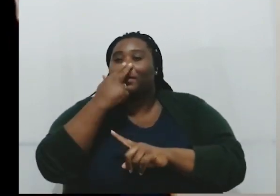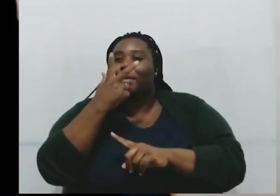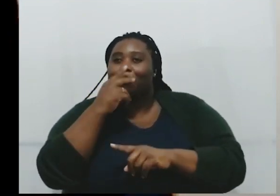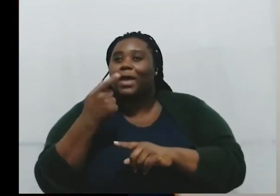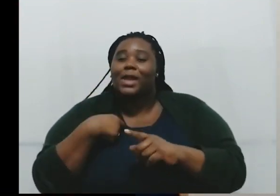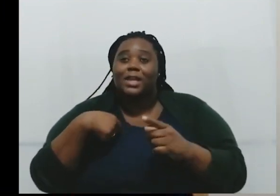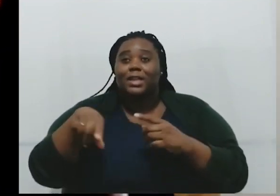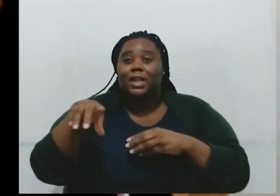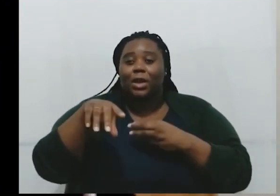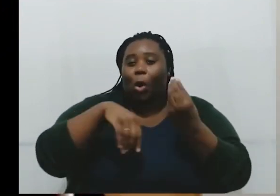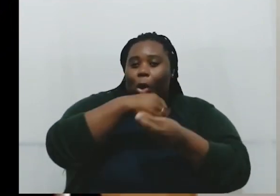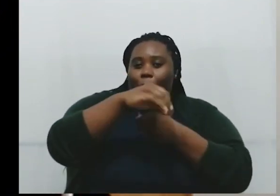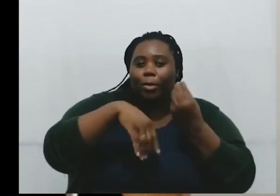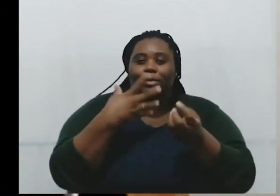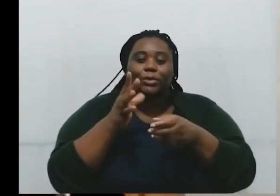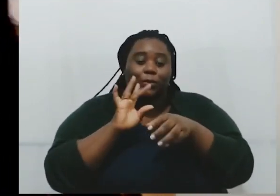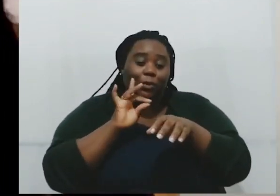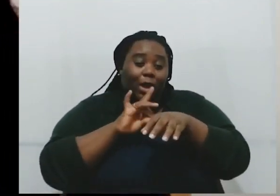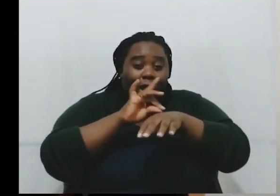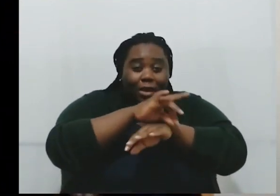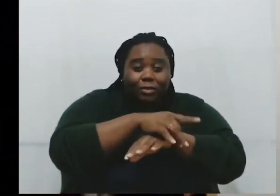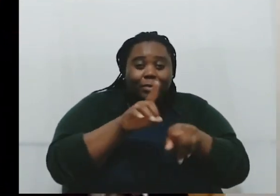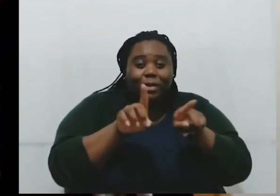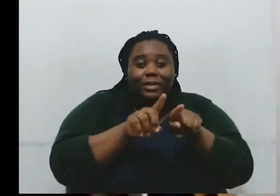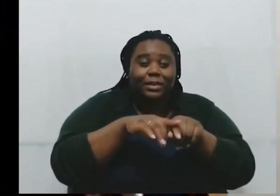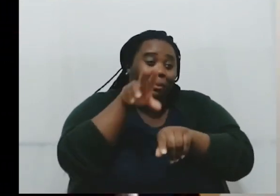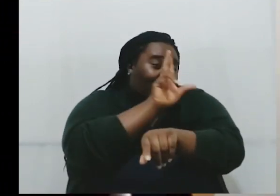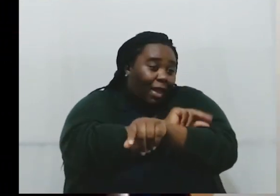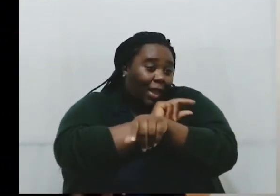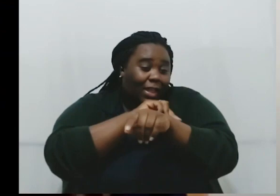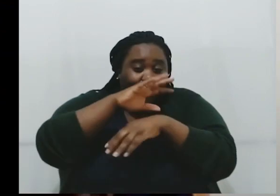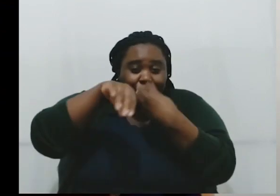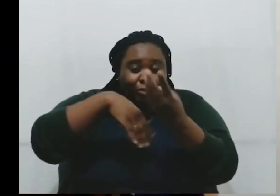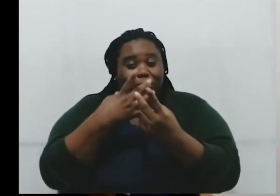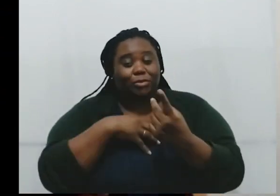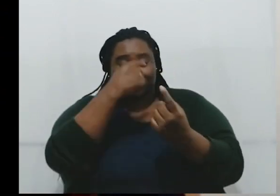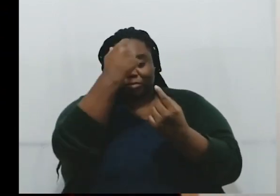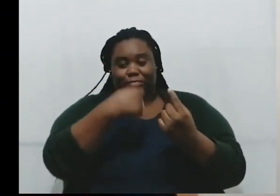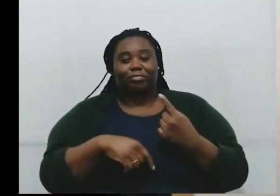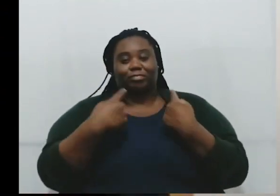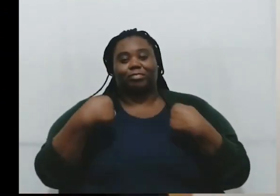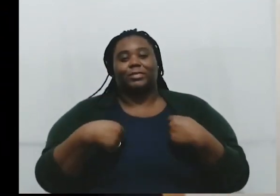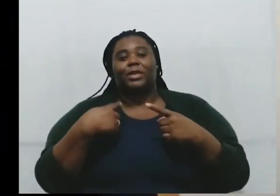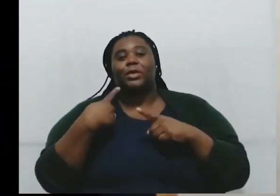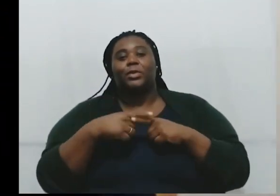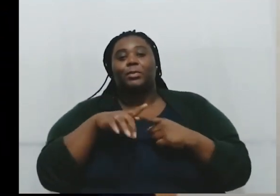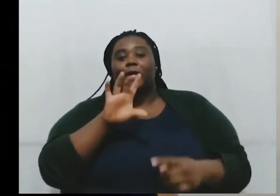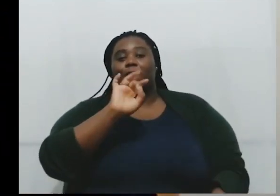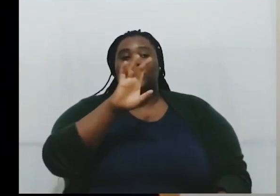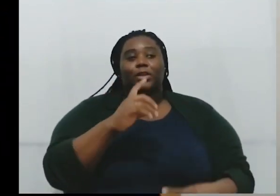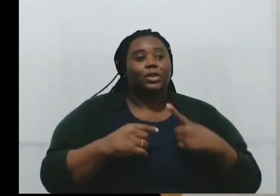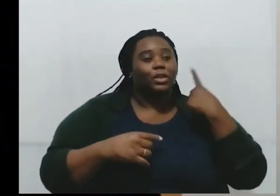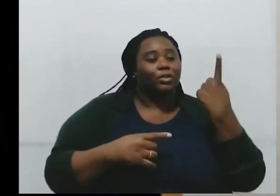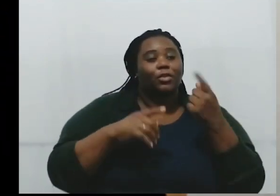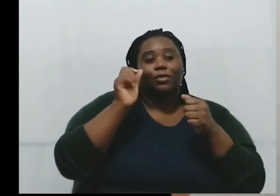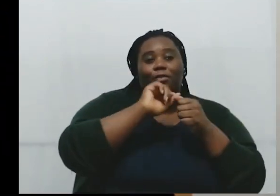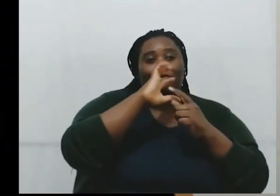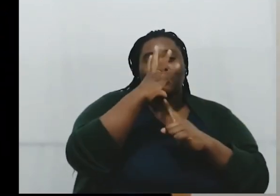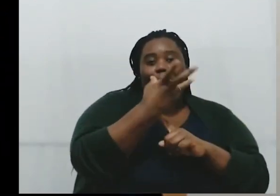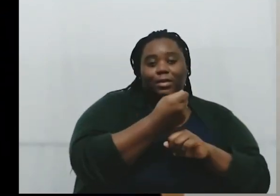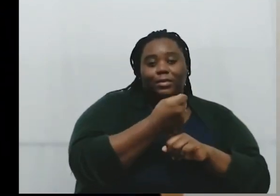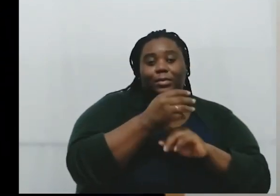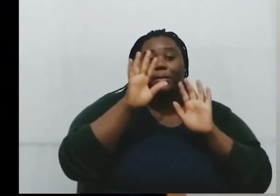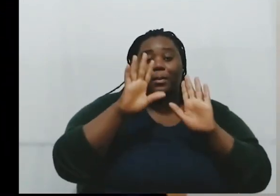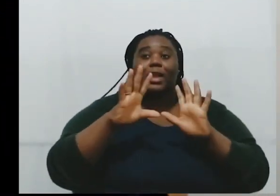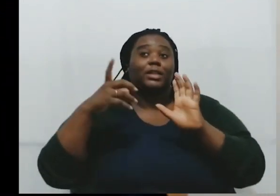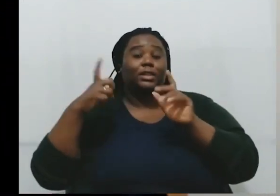e a cigarra, né? Porque eu não sou só aquela pessoa que faz a arte, mas eu também sou um burocrata, digamos assim. O